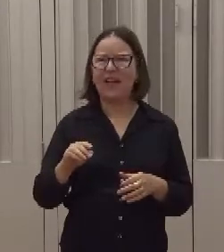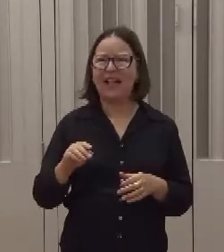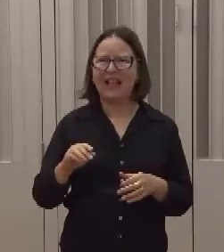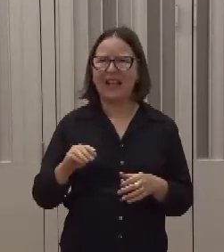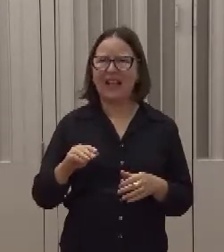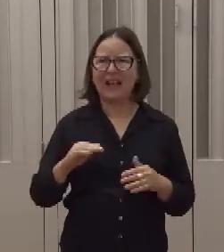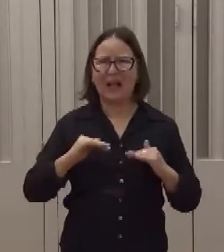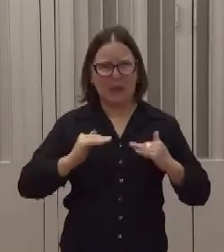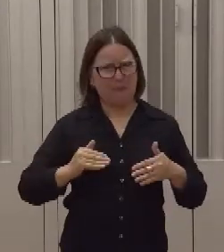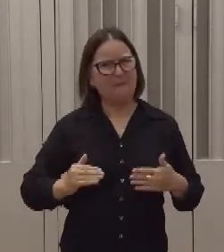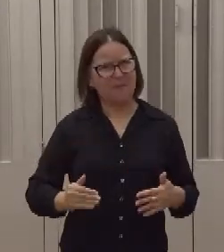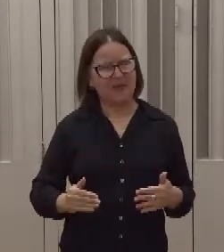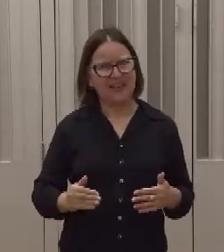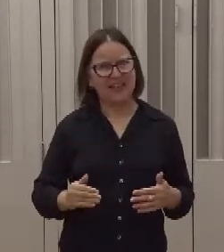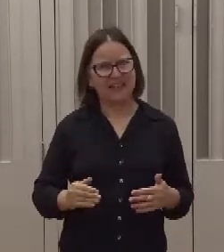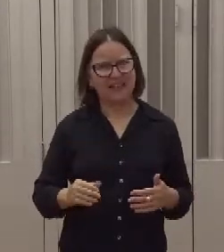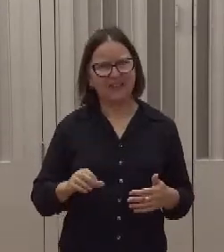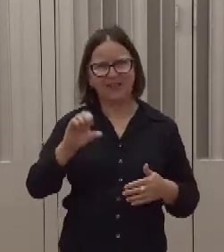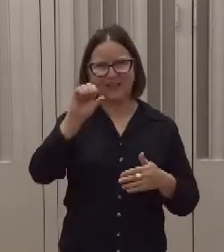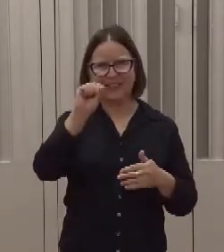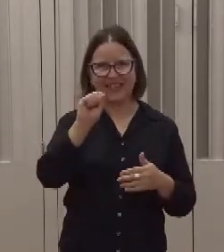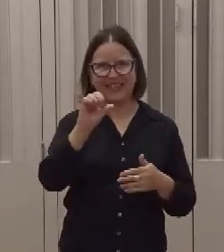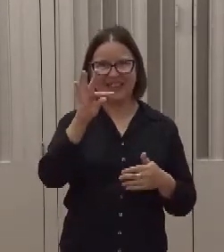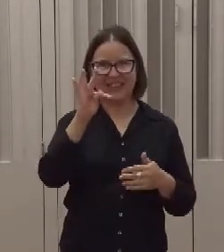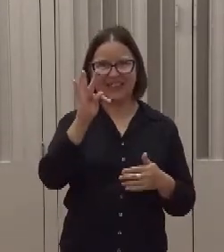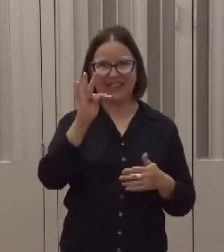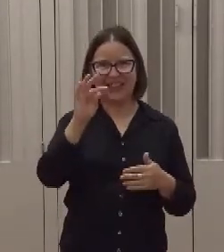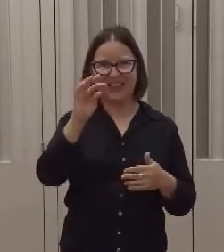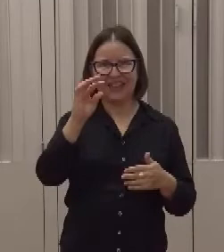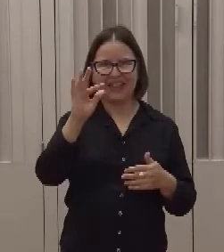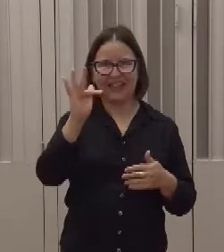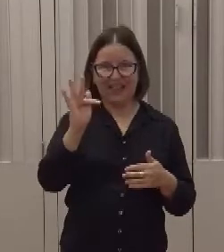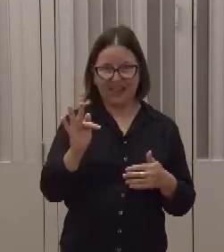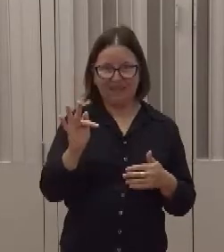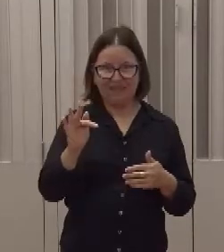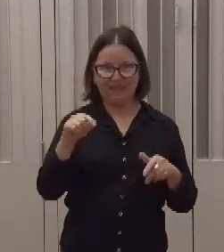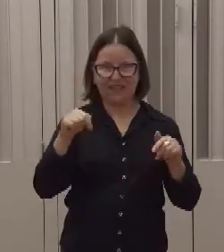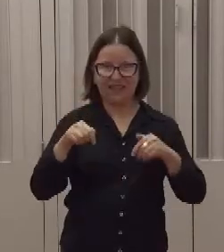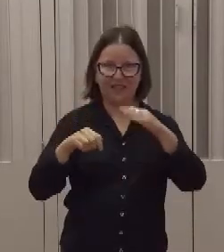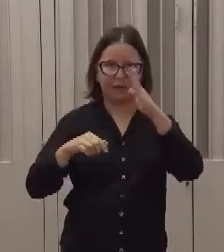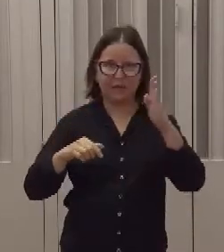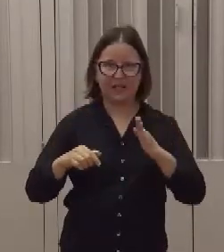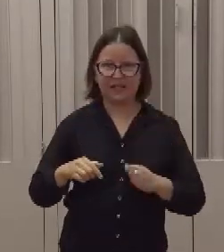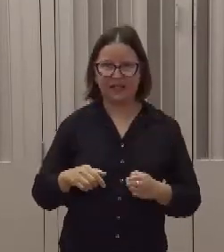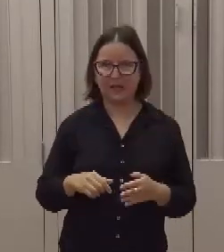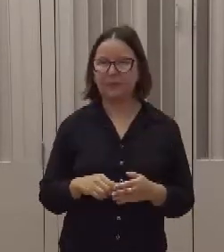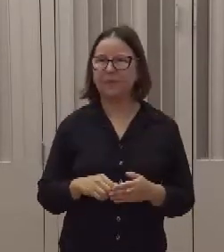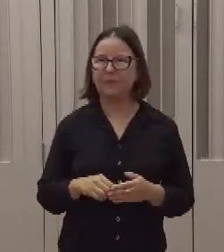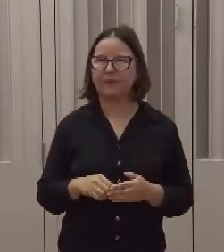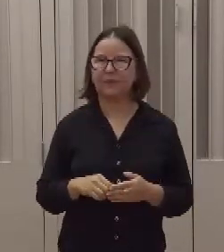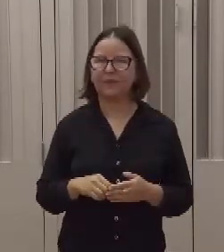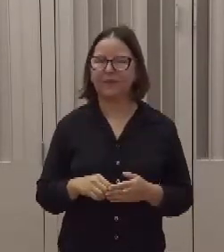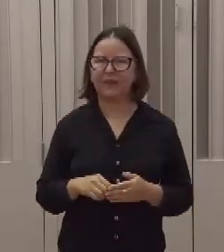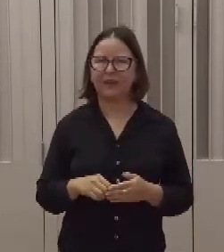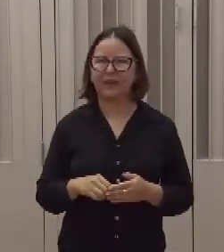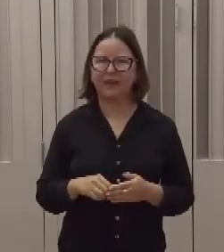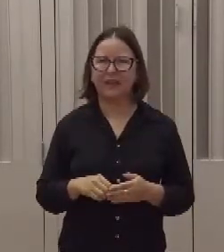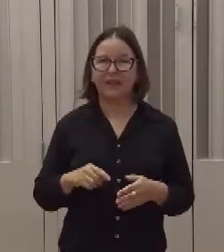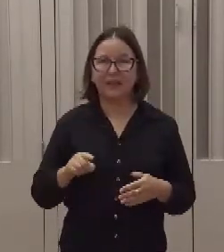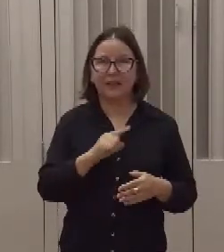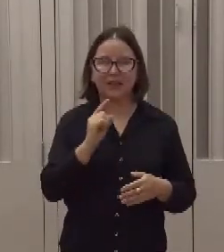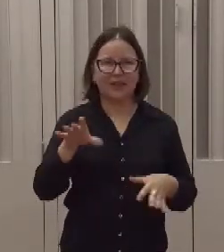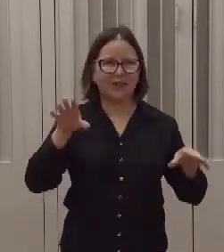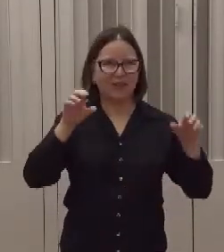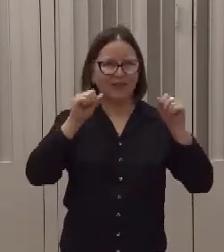justiça como a guerra cultural que acontece. A gente ouve tanto falar sobre injustiça, injustiça, injustiça. Não é o que